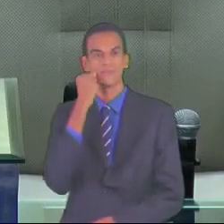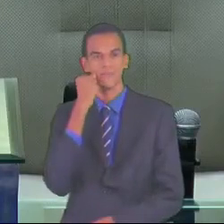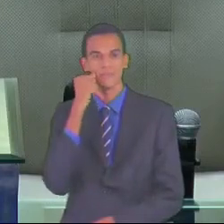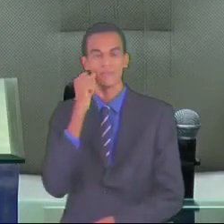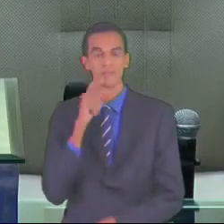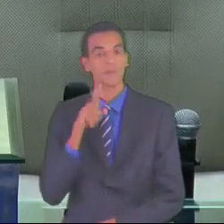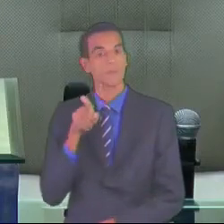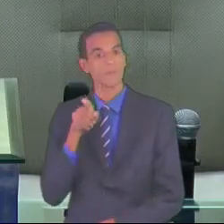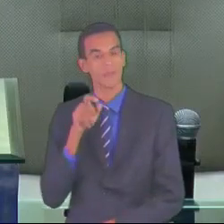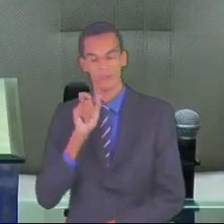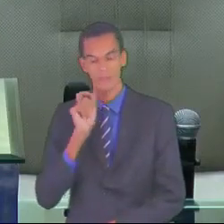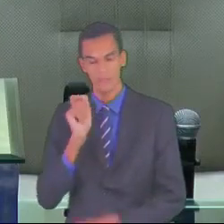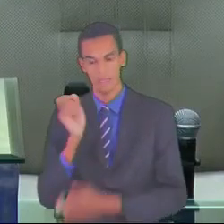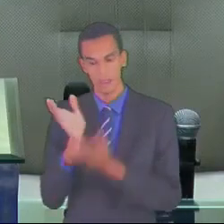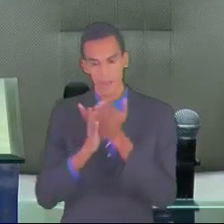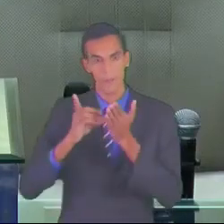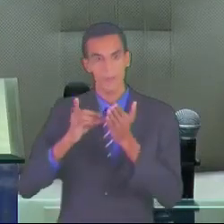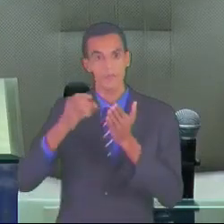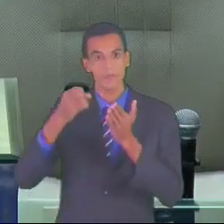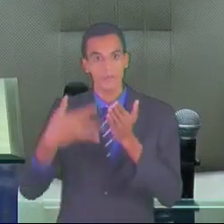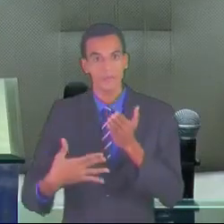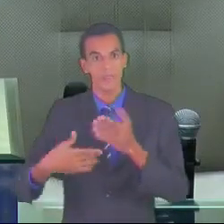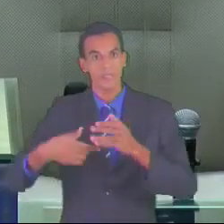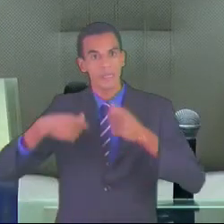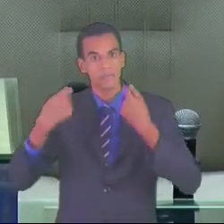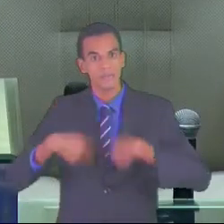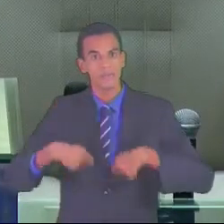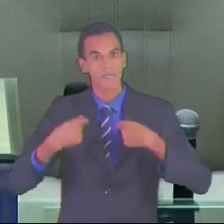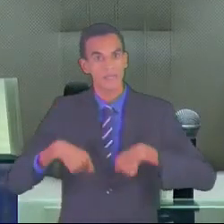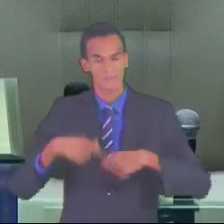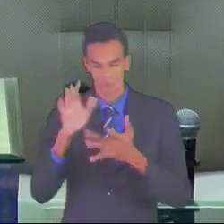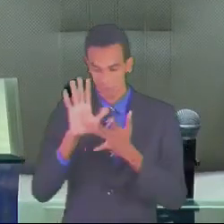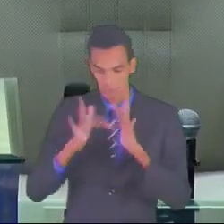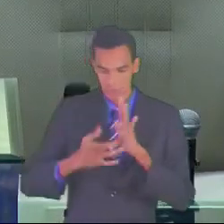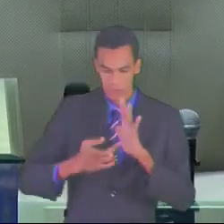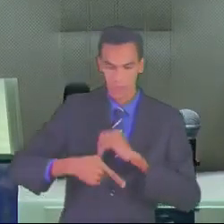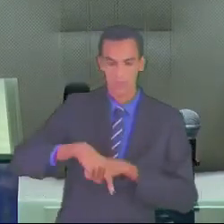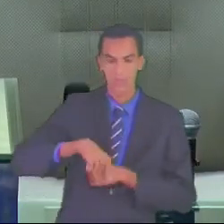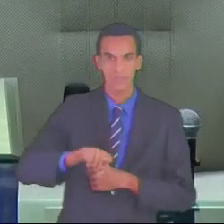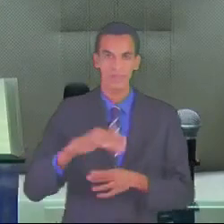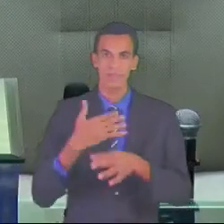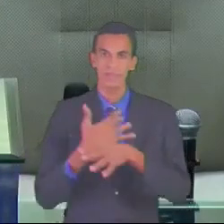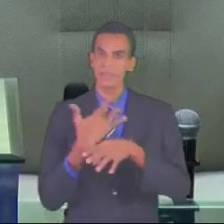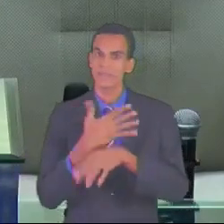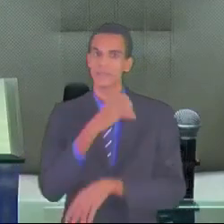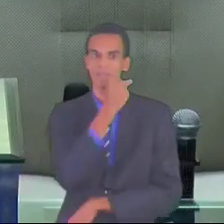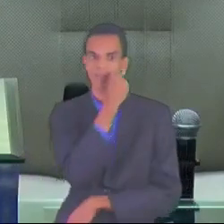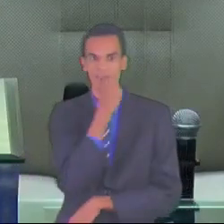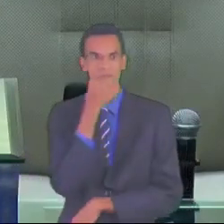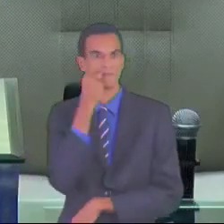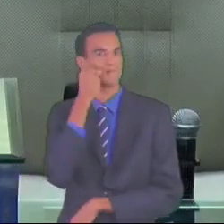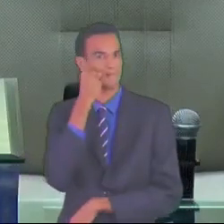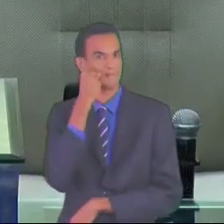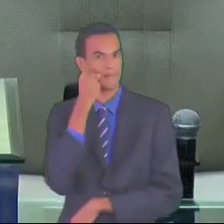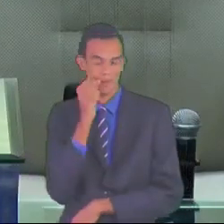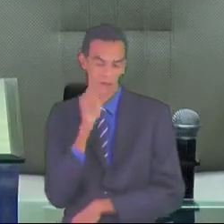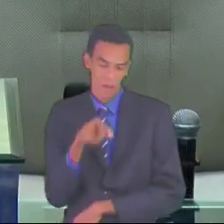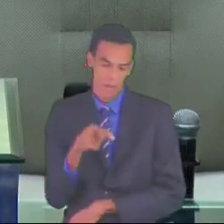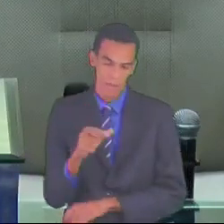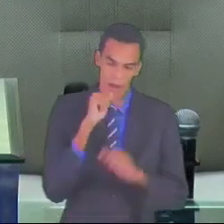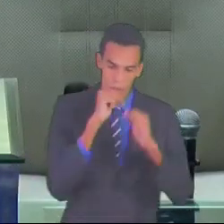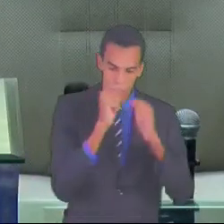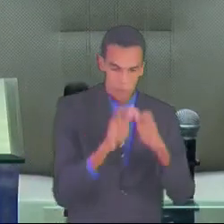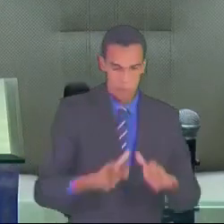a Bíblia diz que era necessário ele passar por Samaria. Ele vai no poço de